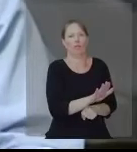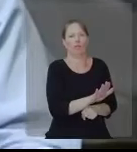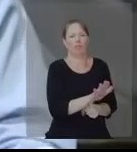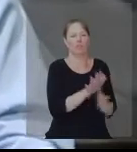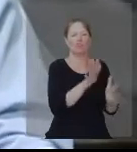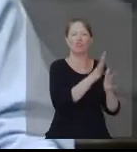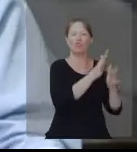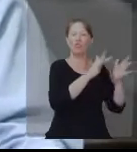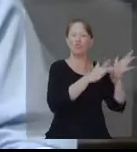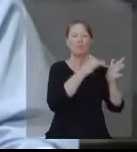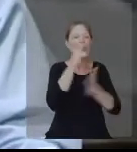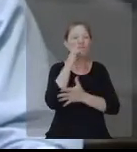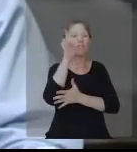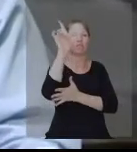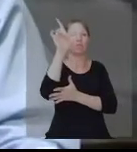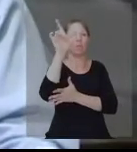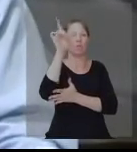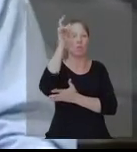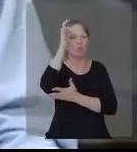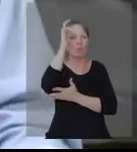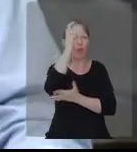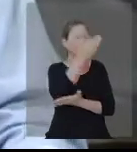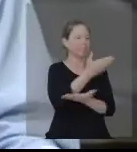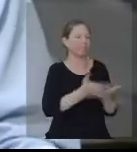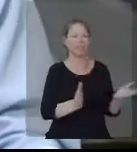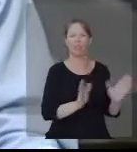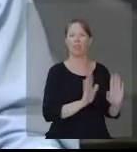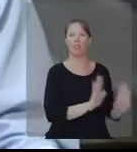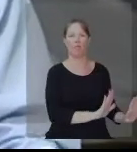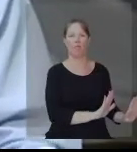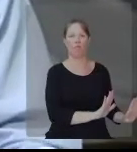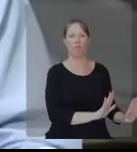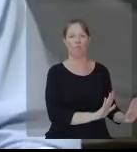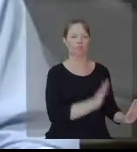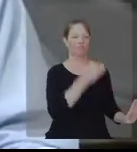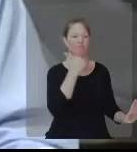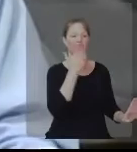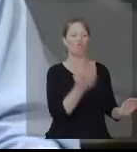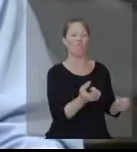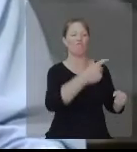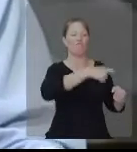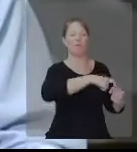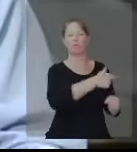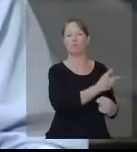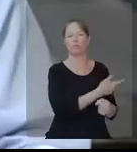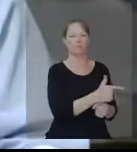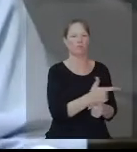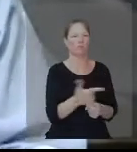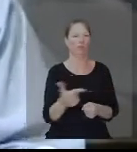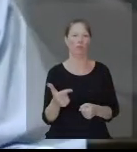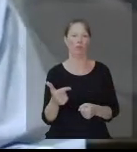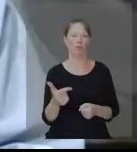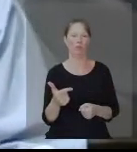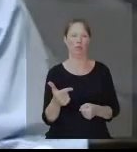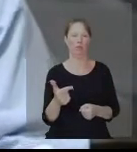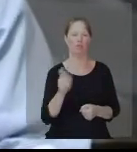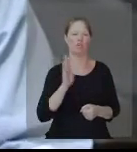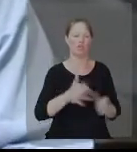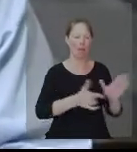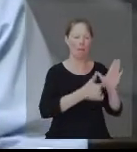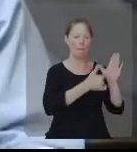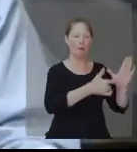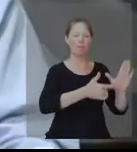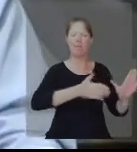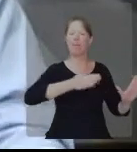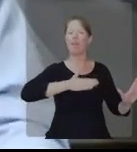ele venceu o diabo, os demônios, então já faz parte do começo da exaltação. Ele já está dizendo, eu sou vitorioso